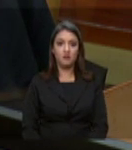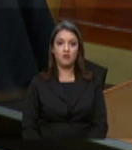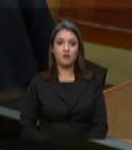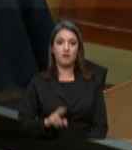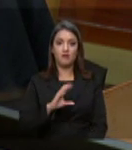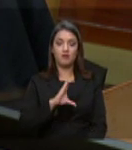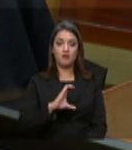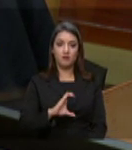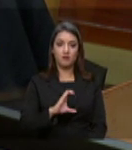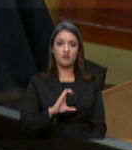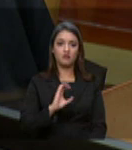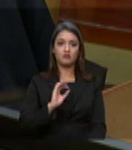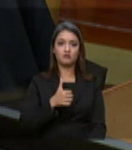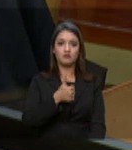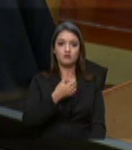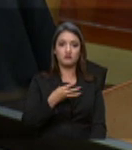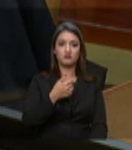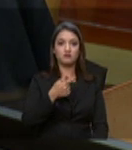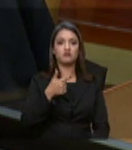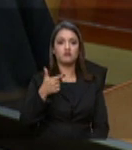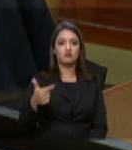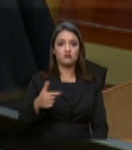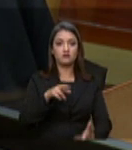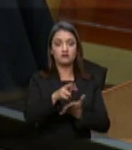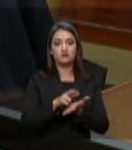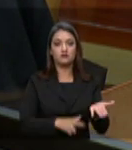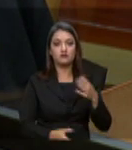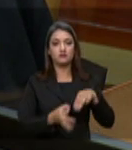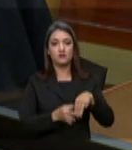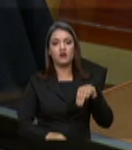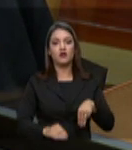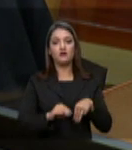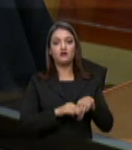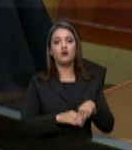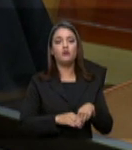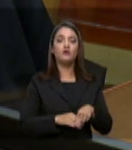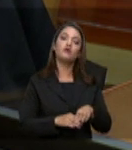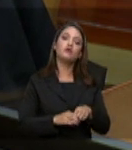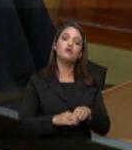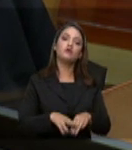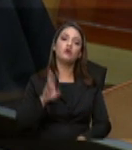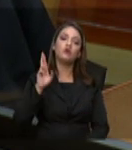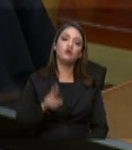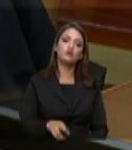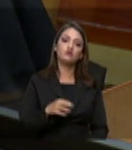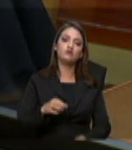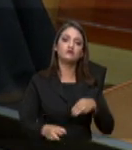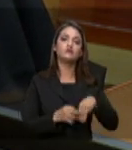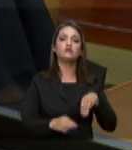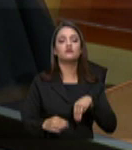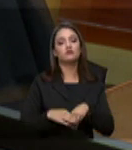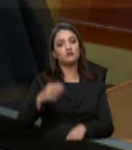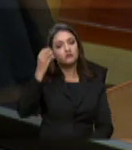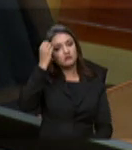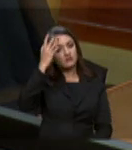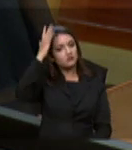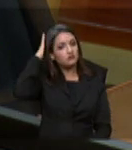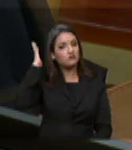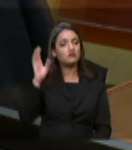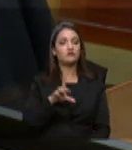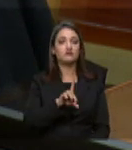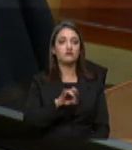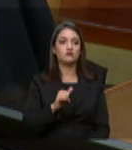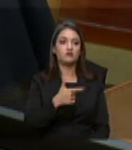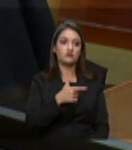RC 1482 tribunal pleno relator Ministro Dias toffoli realizou Ministro Luiz fux julgado a unanimidade em